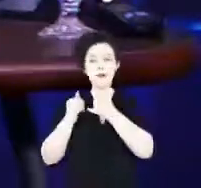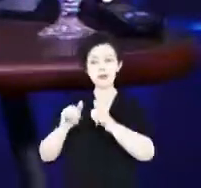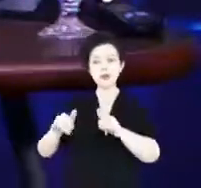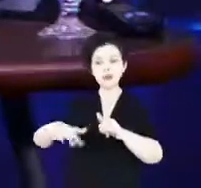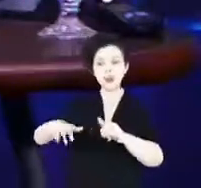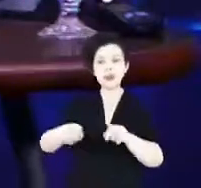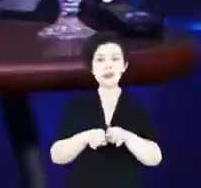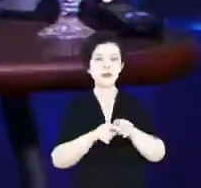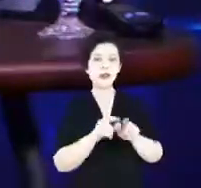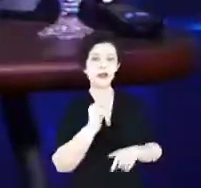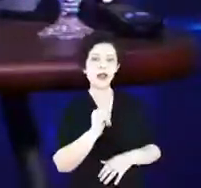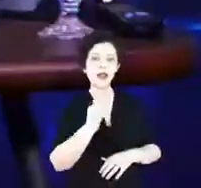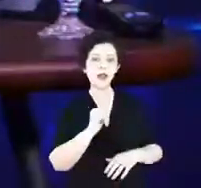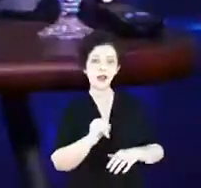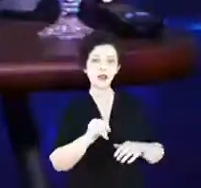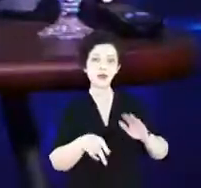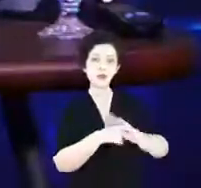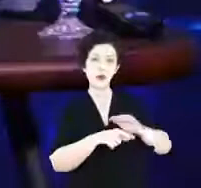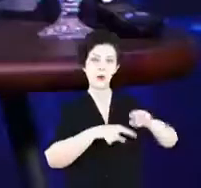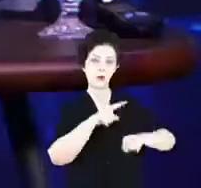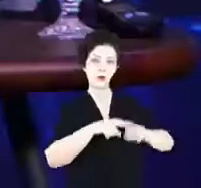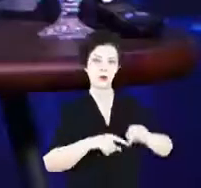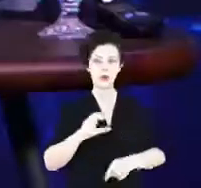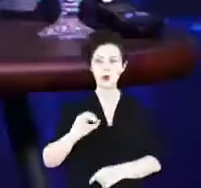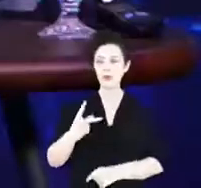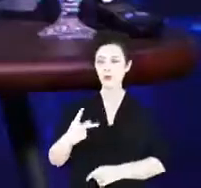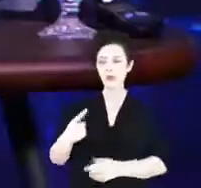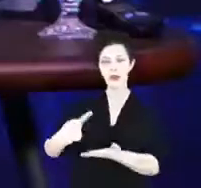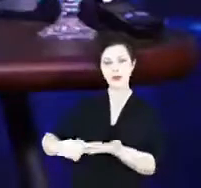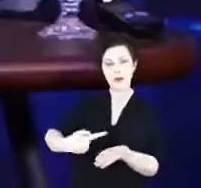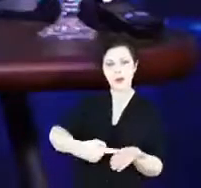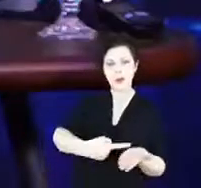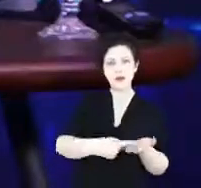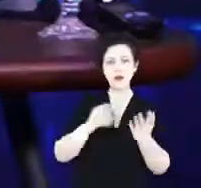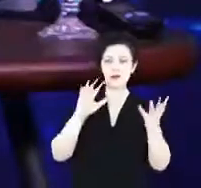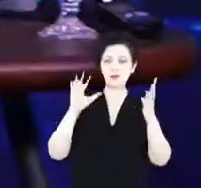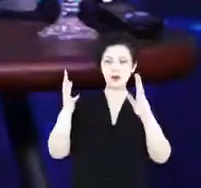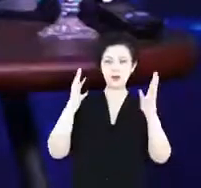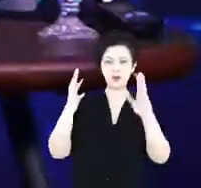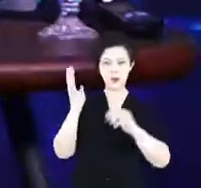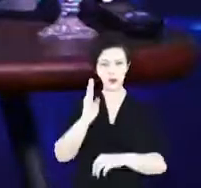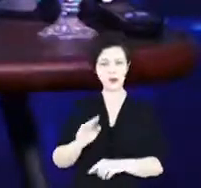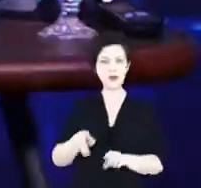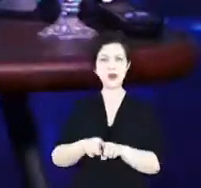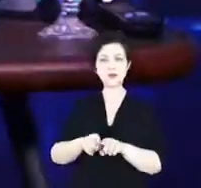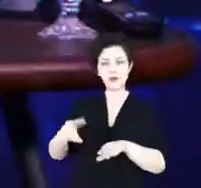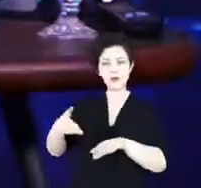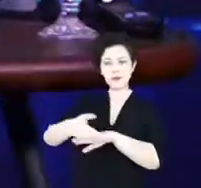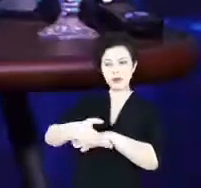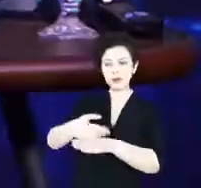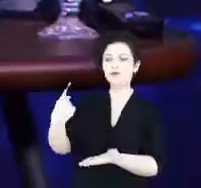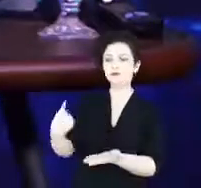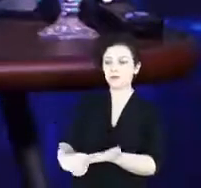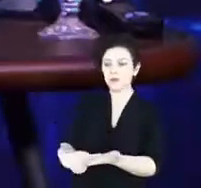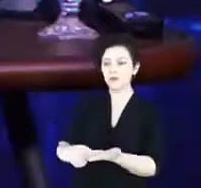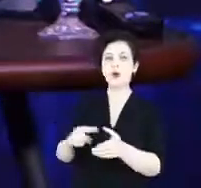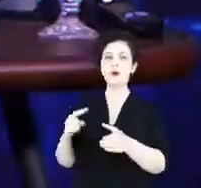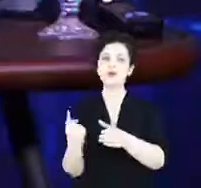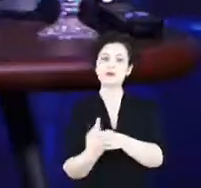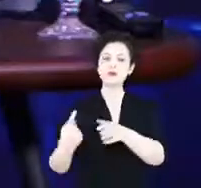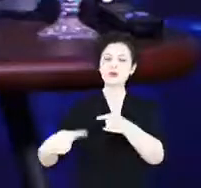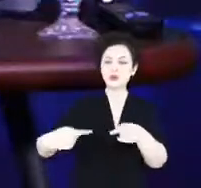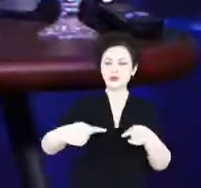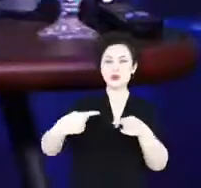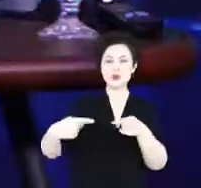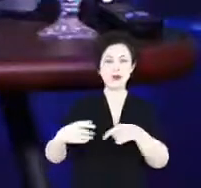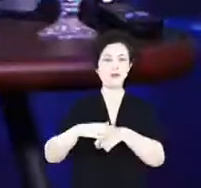você tocou na questão da COP26 e os acordos que o Brasil também participou das discussões que foram